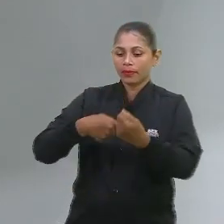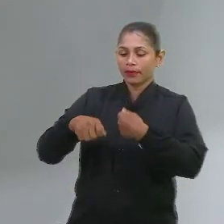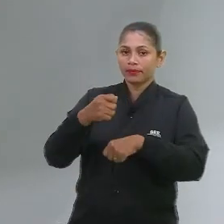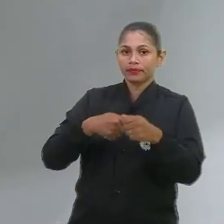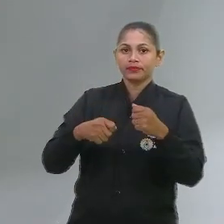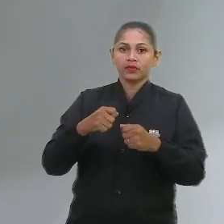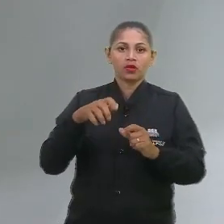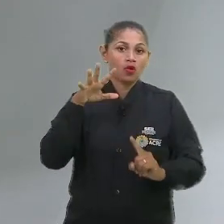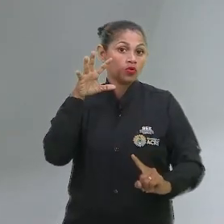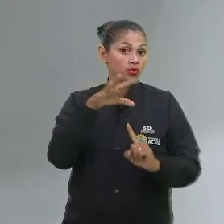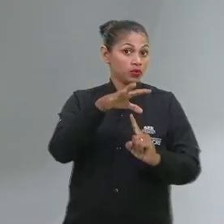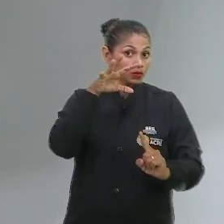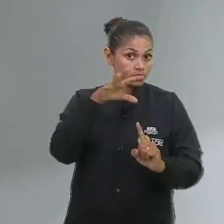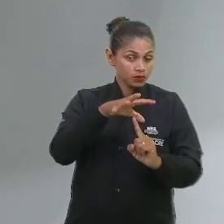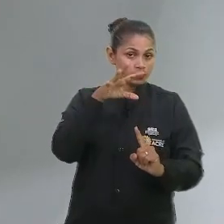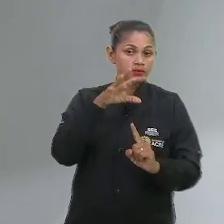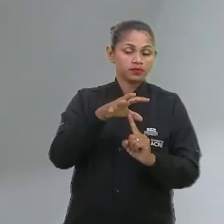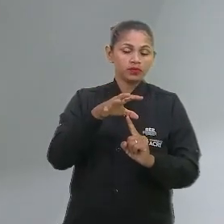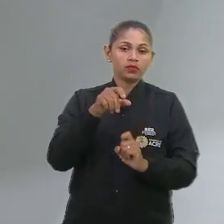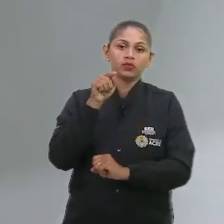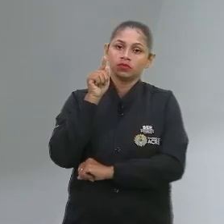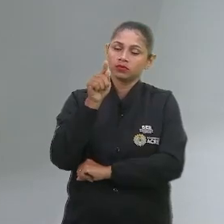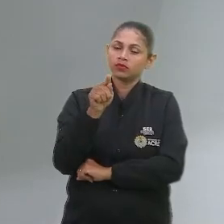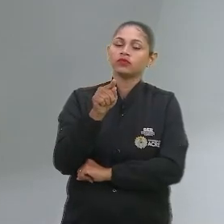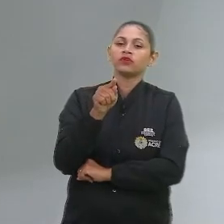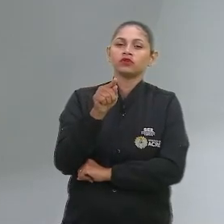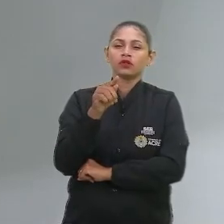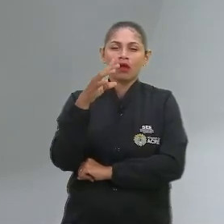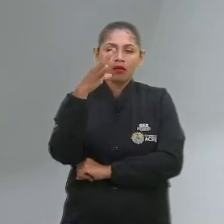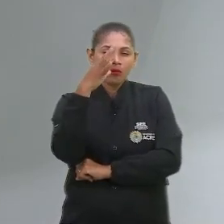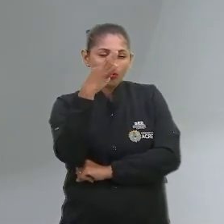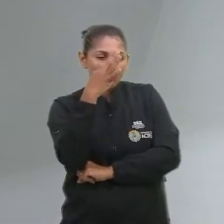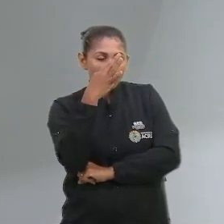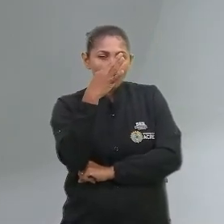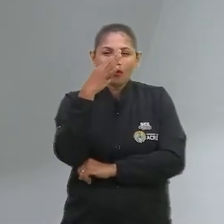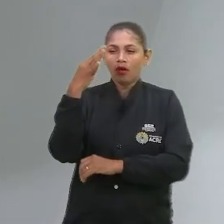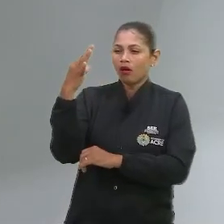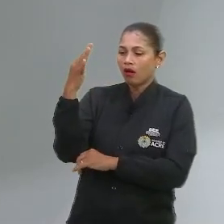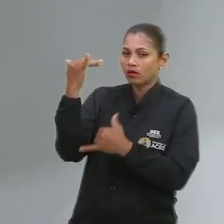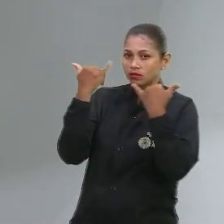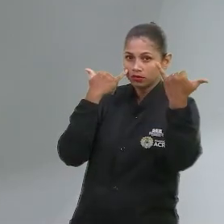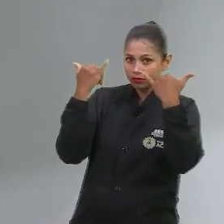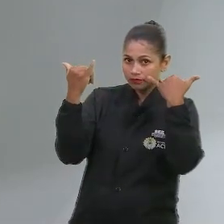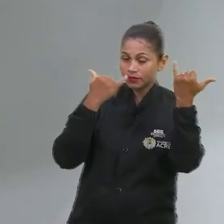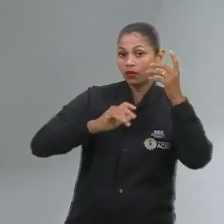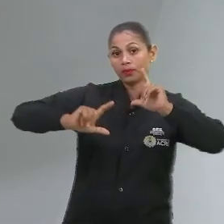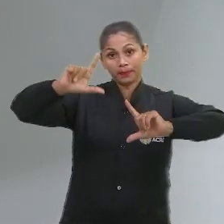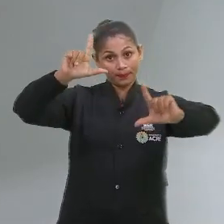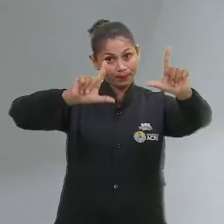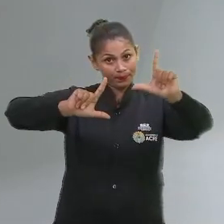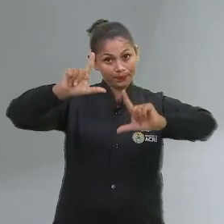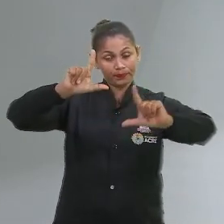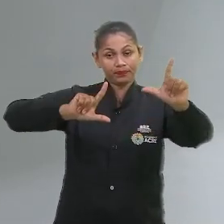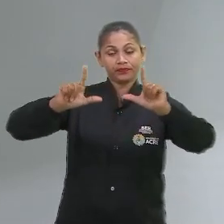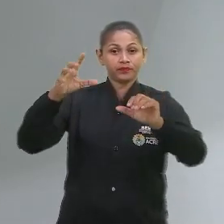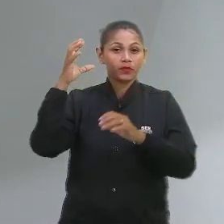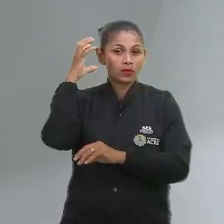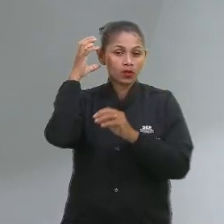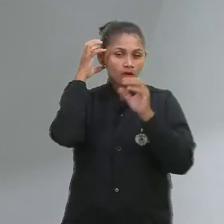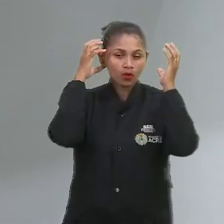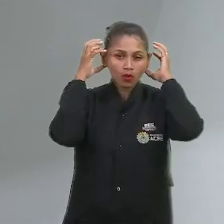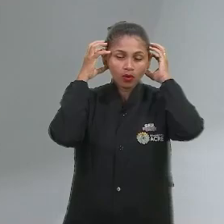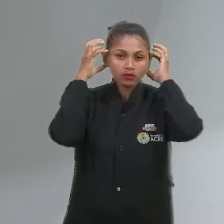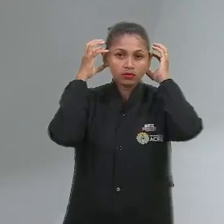influenciadores. Quando você consome apenas as informações, como é o caso da televisão, do rádio ou do